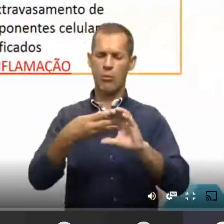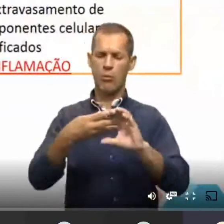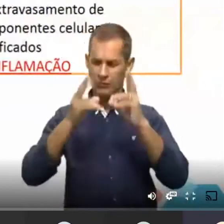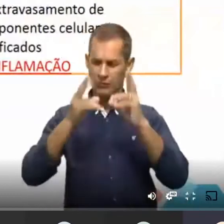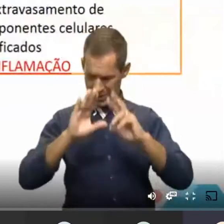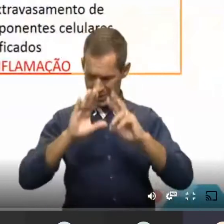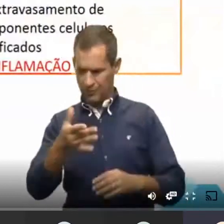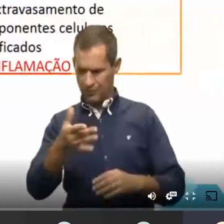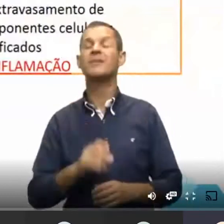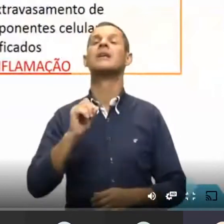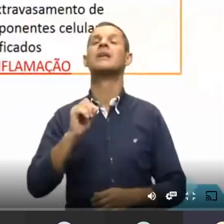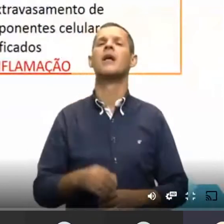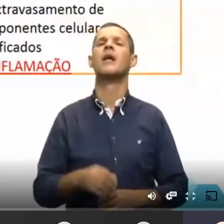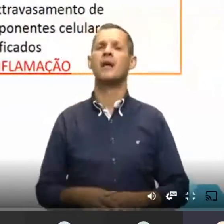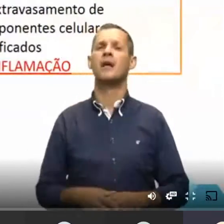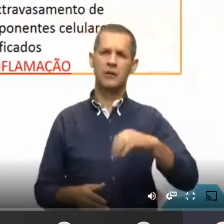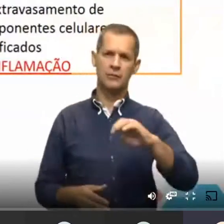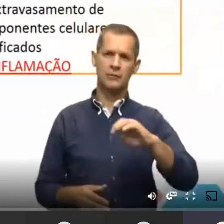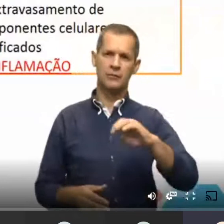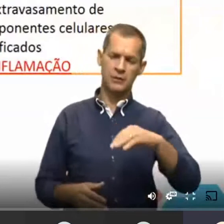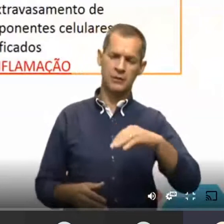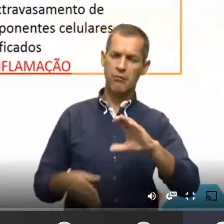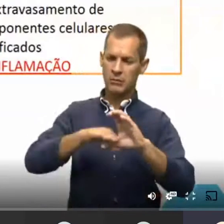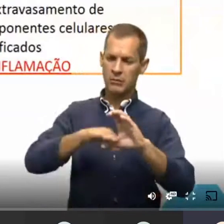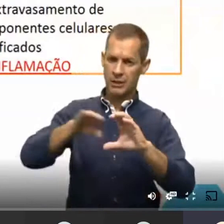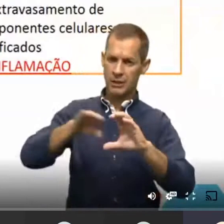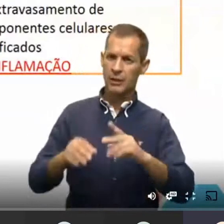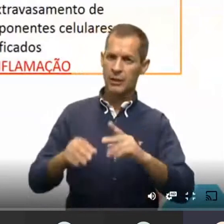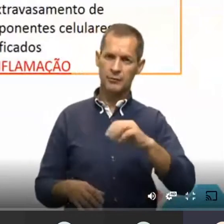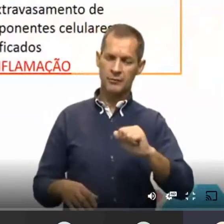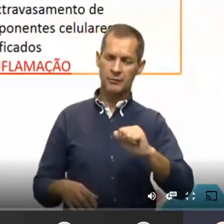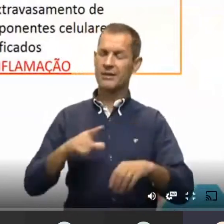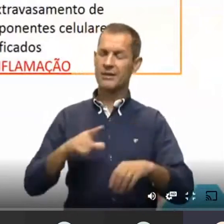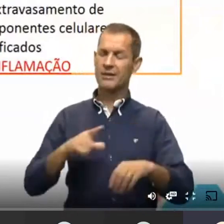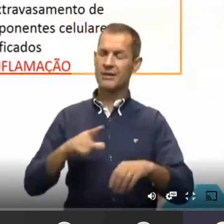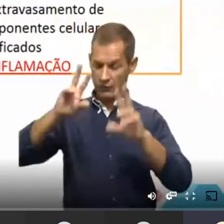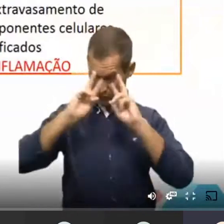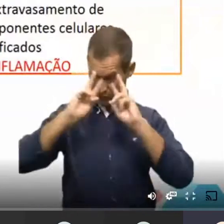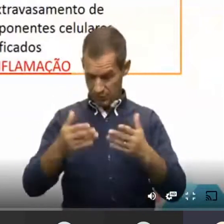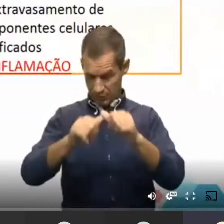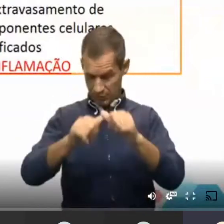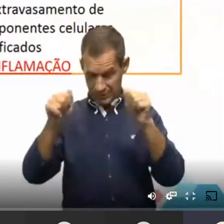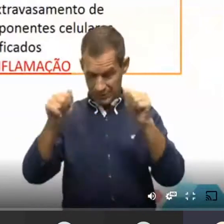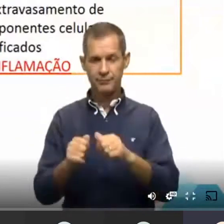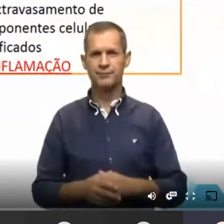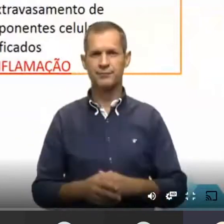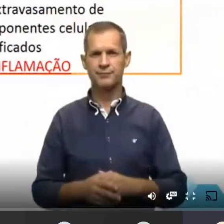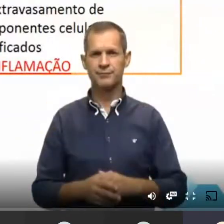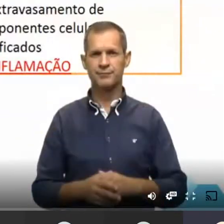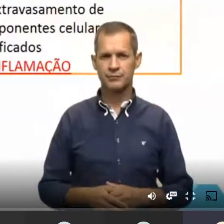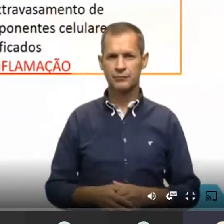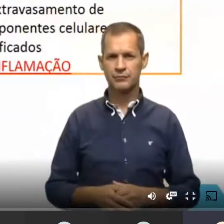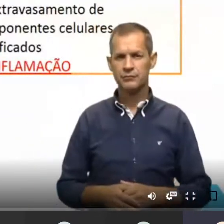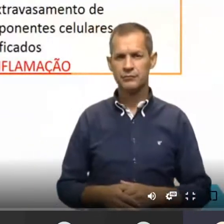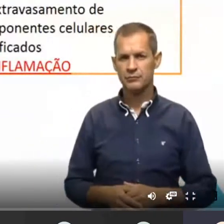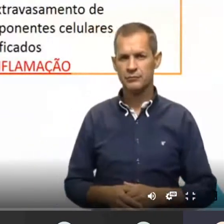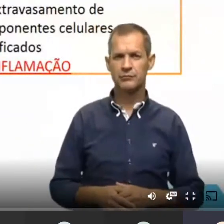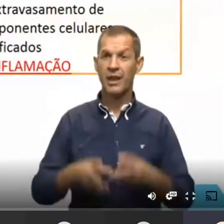você pode observar que a membrana plasmática está lesada, como você pode observar aqui,